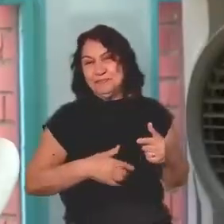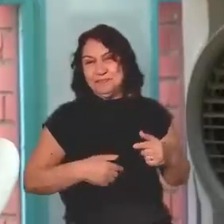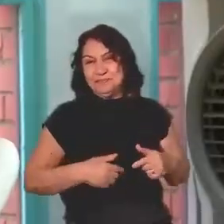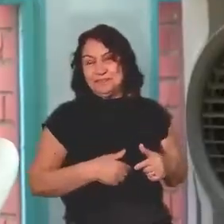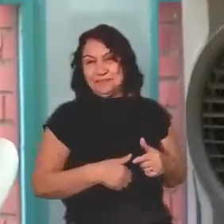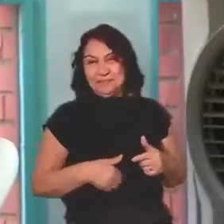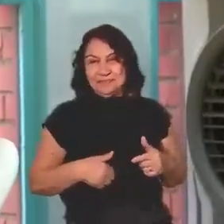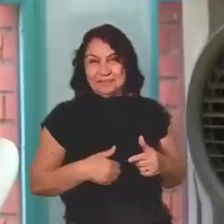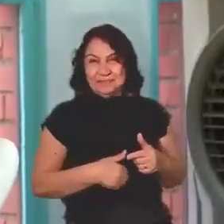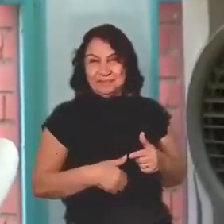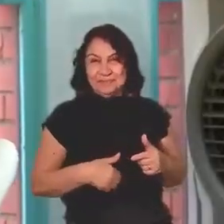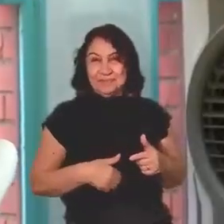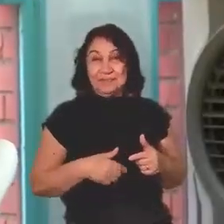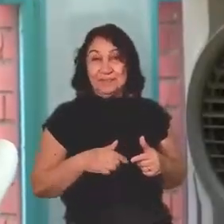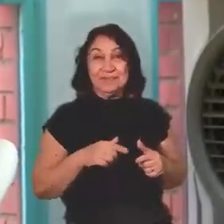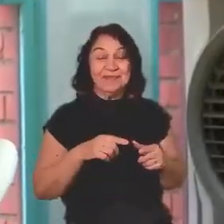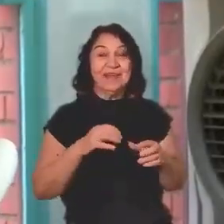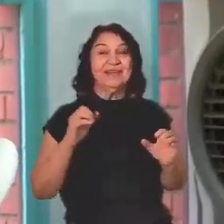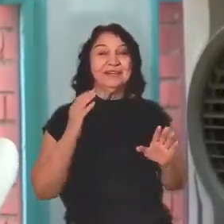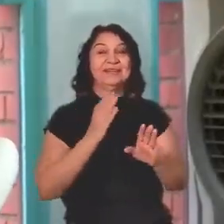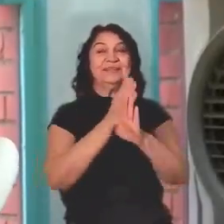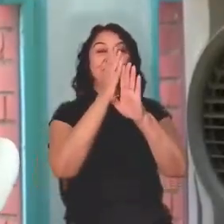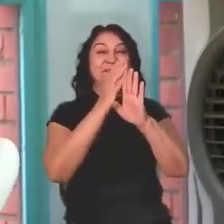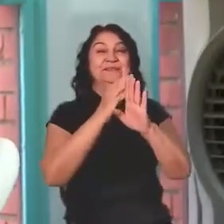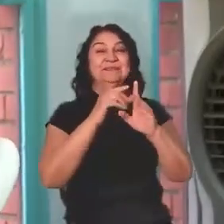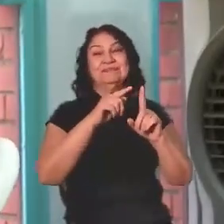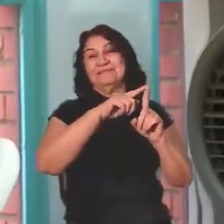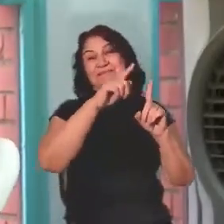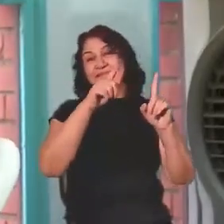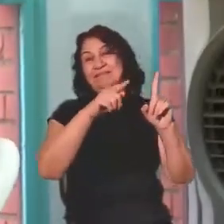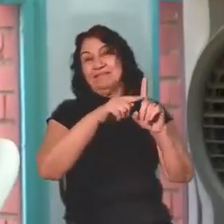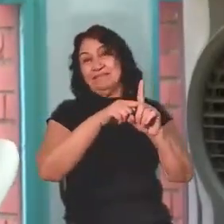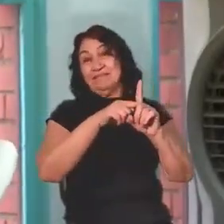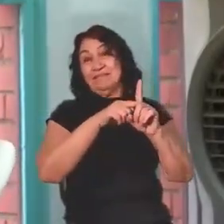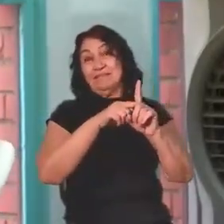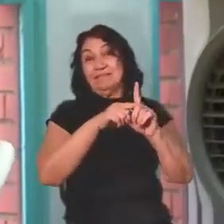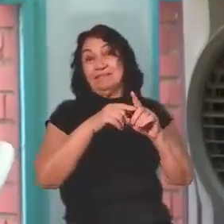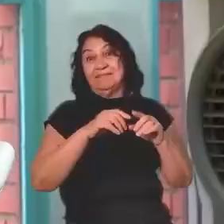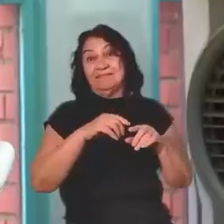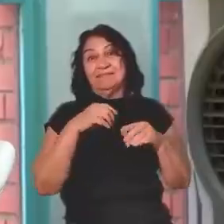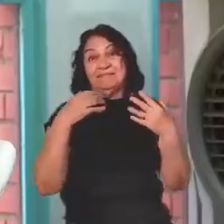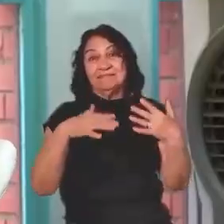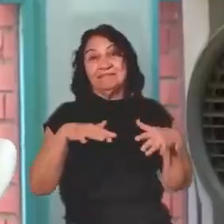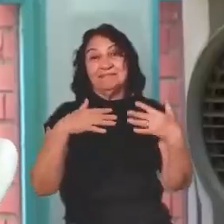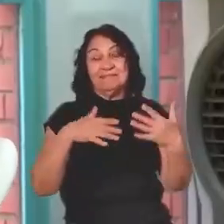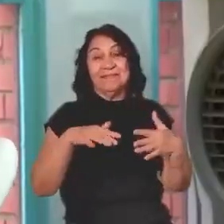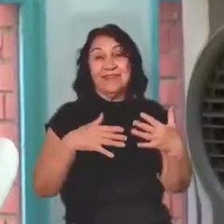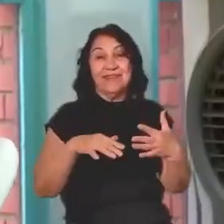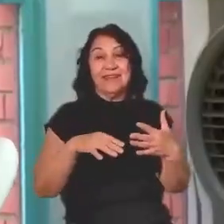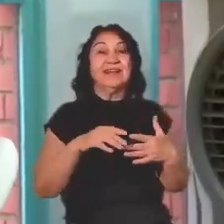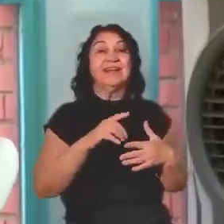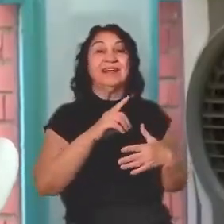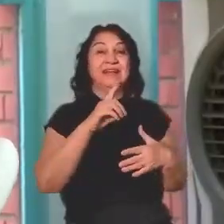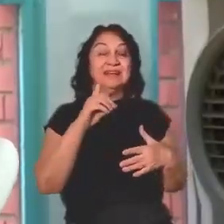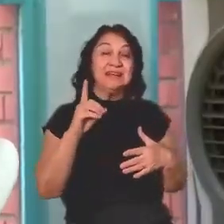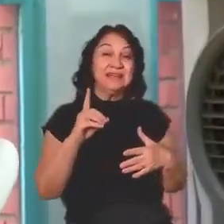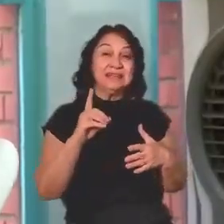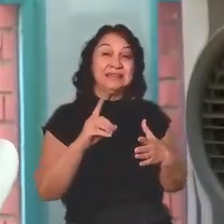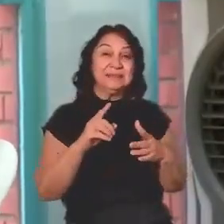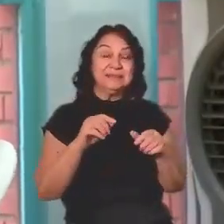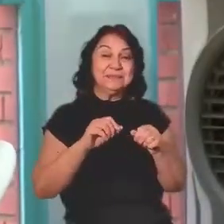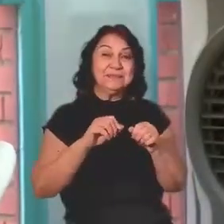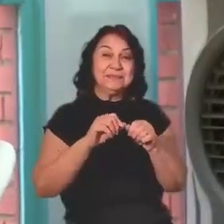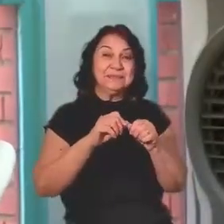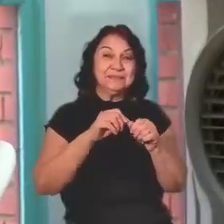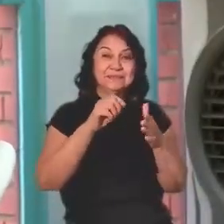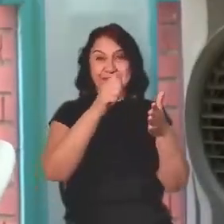Aí depois, não, ela está grávida, e aquilo foi assim, né? E no dia de eu fazer essa redação, eu fui contar essa